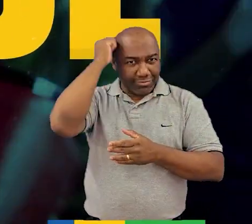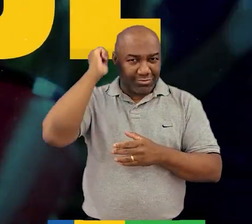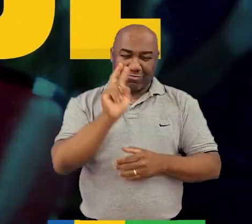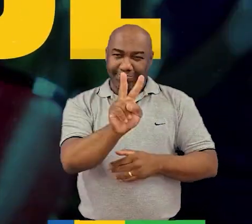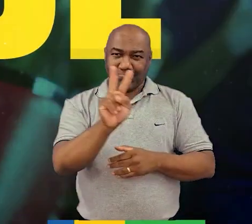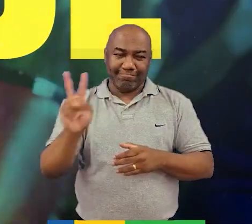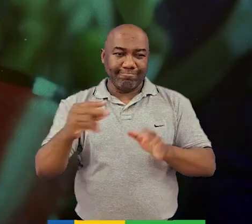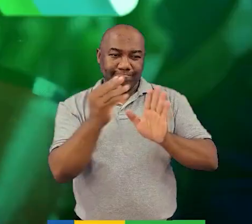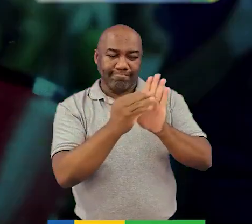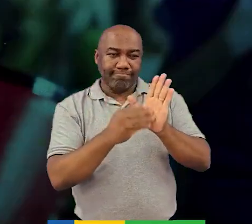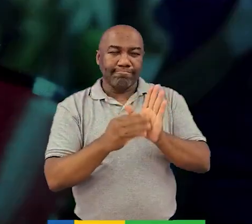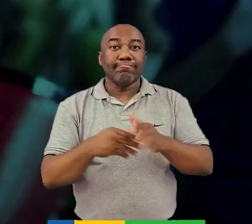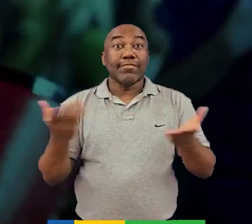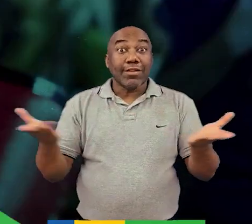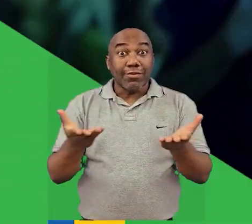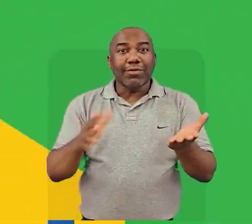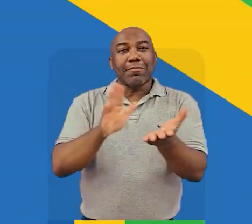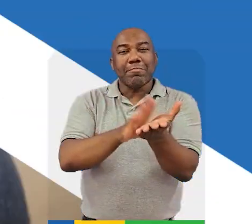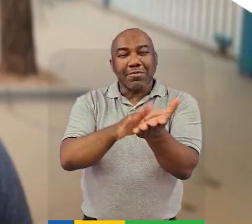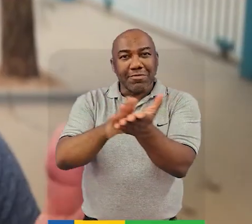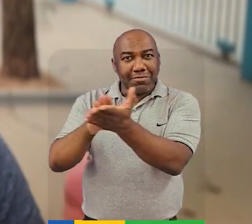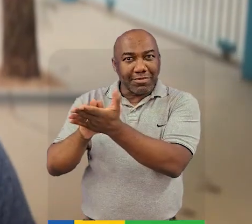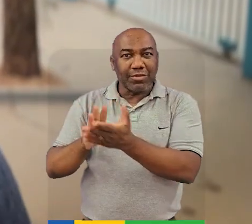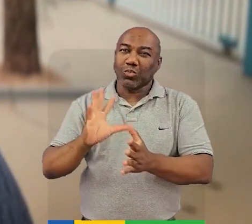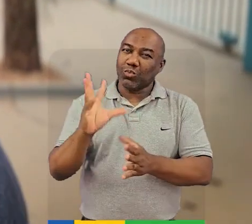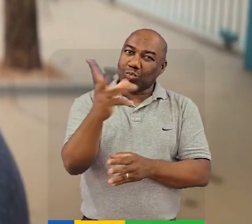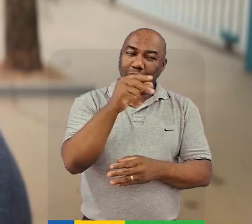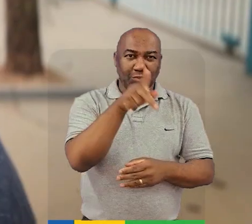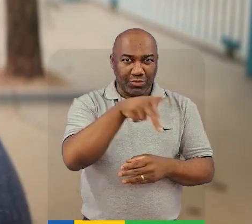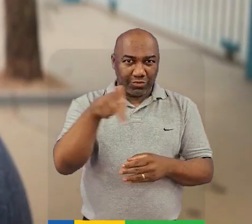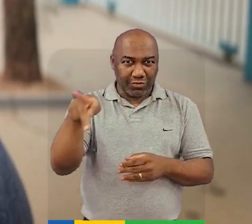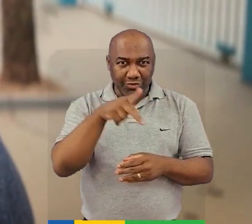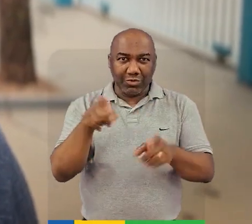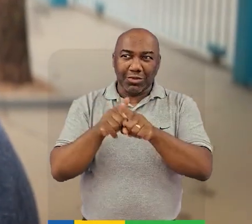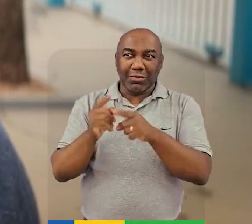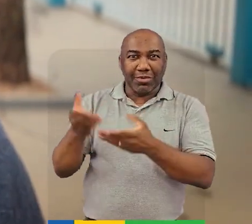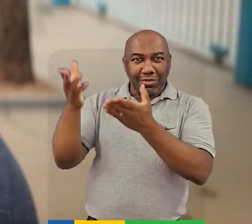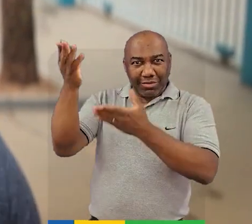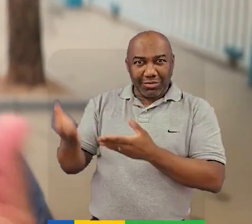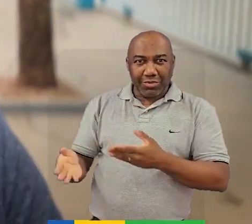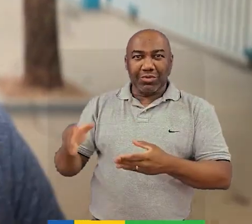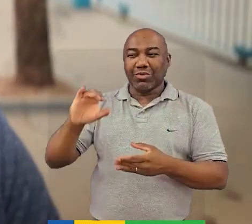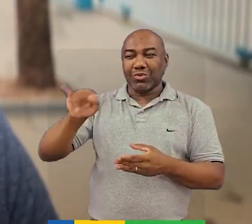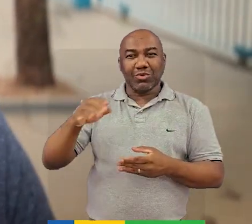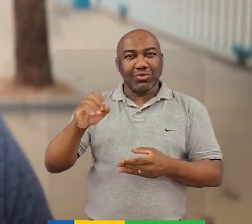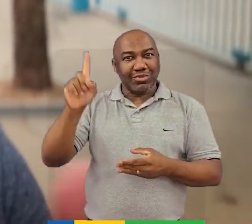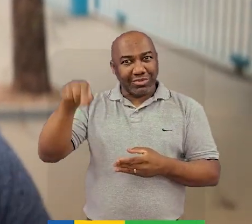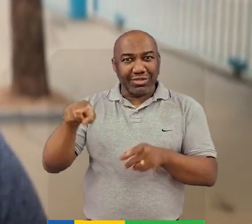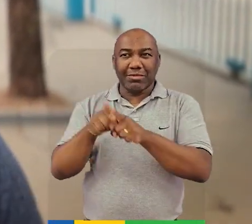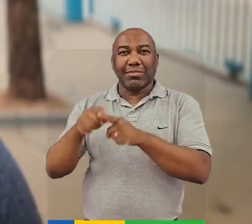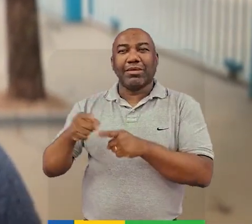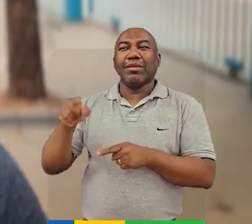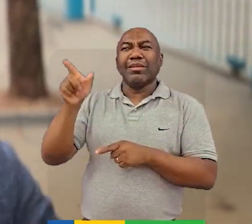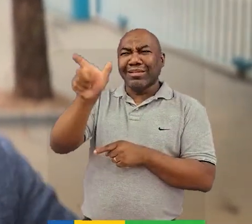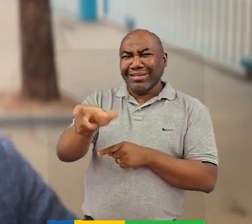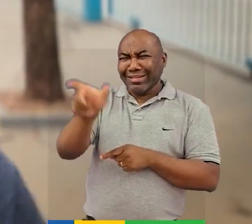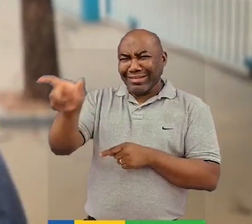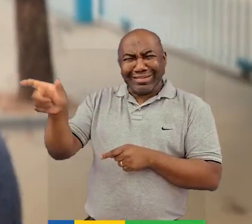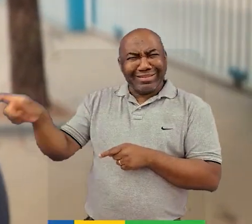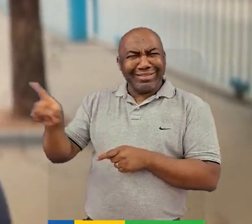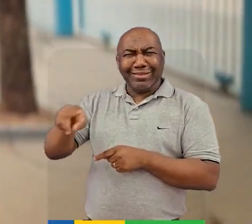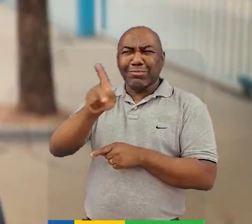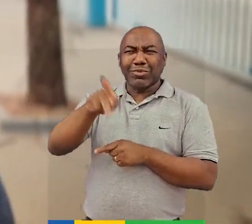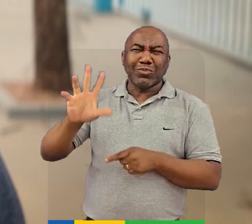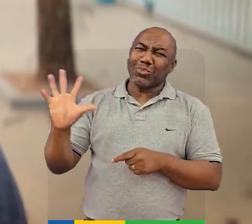é de verdade. Abílio 22. Olha, eu quero parabenizar a todos os professores. Em nome do meu professor José Antônio Lemos, da minha